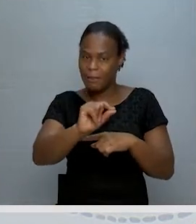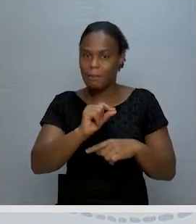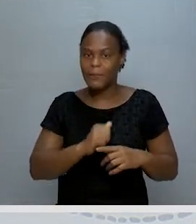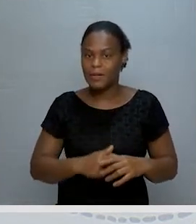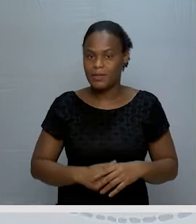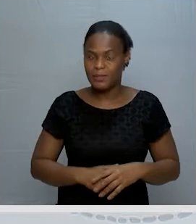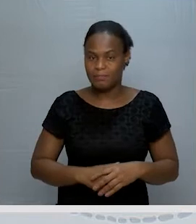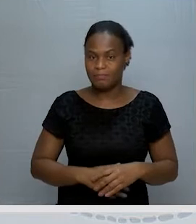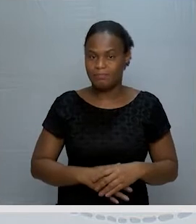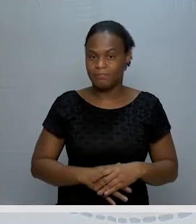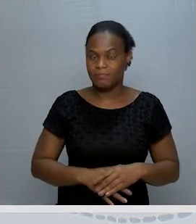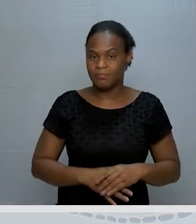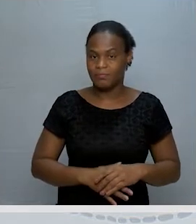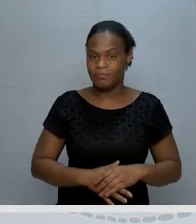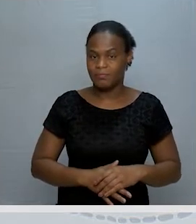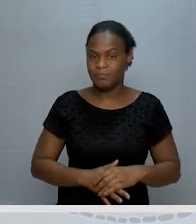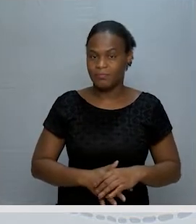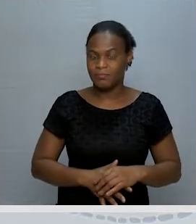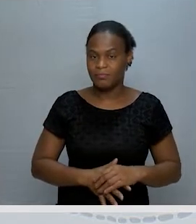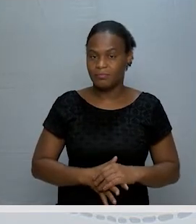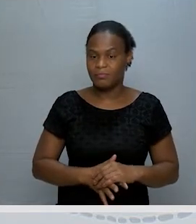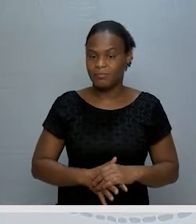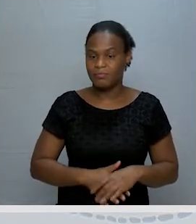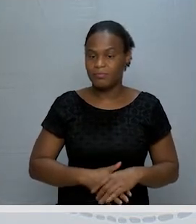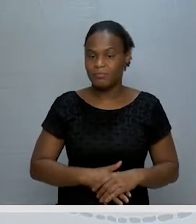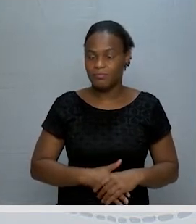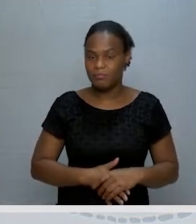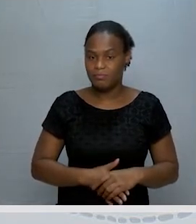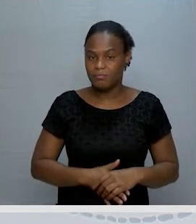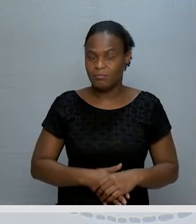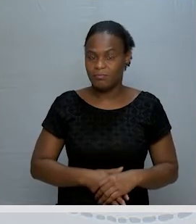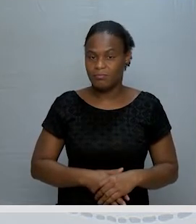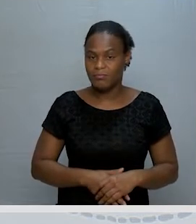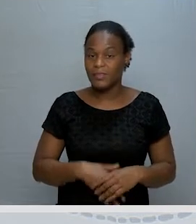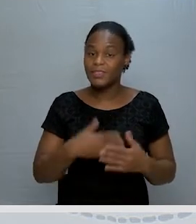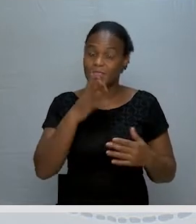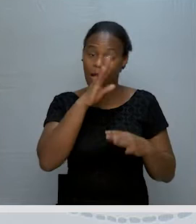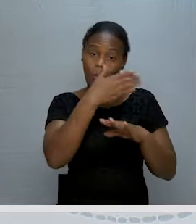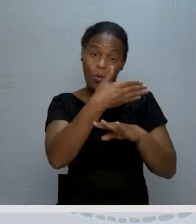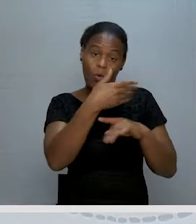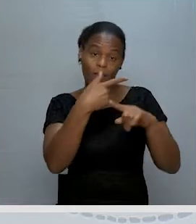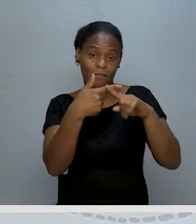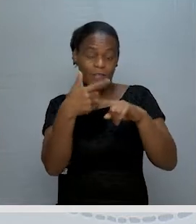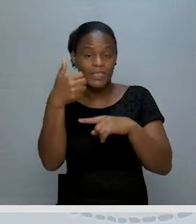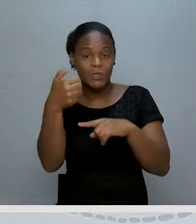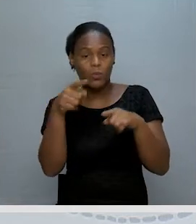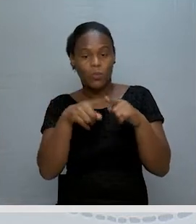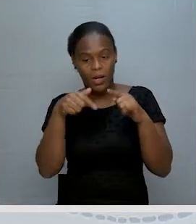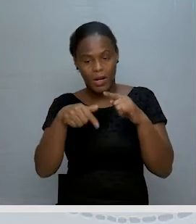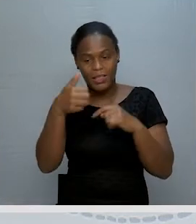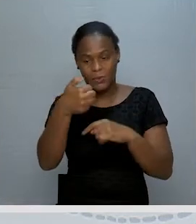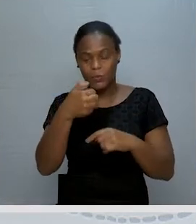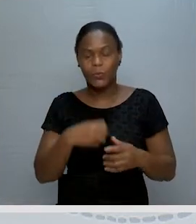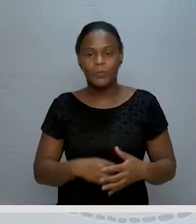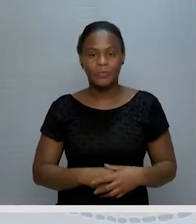Isso, multiplicar também o numerador por 5. 1 vezes 5,